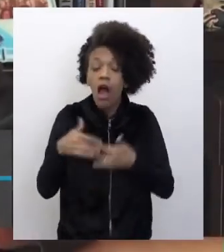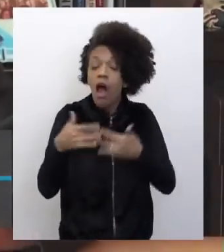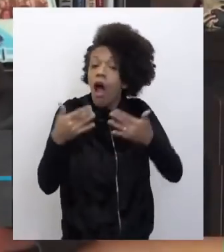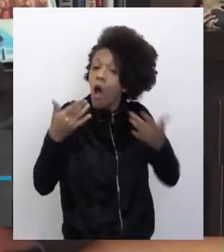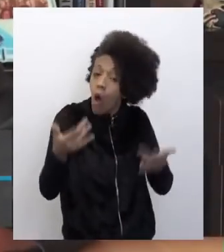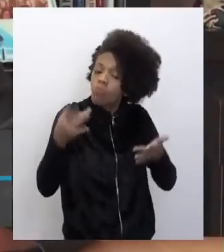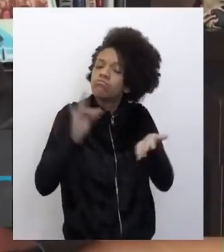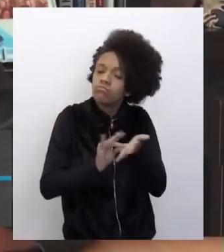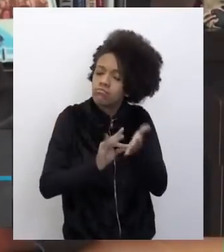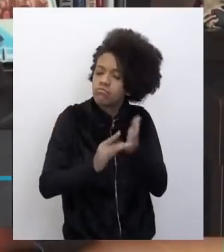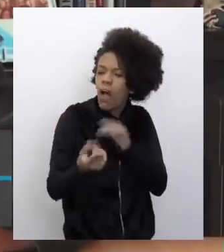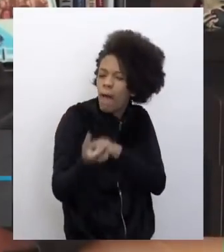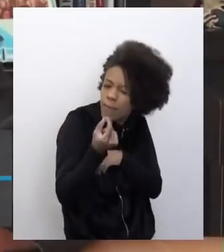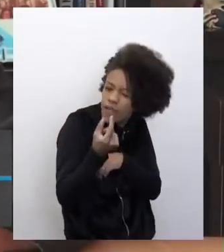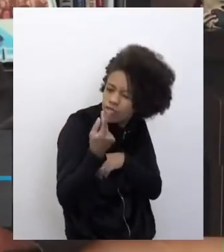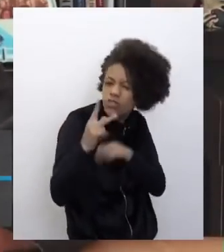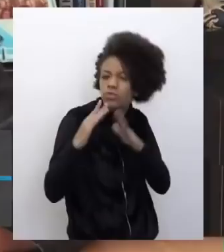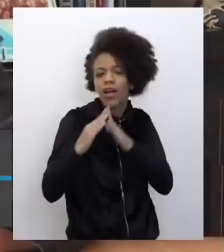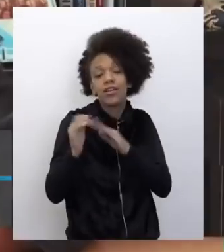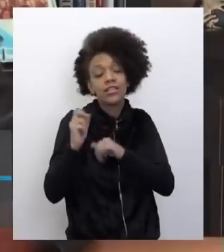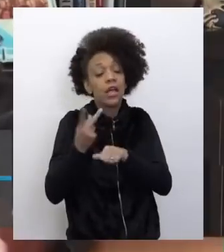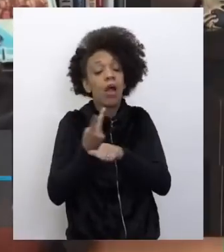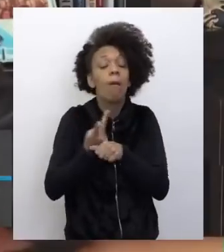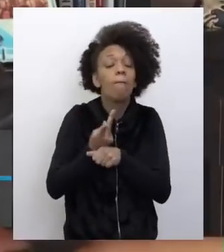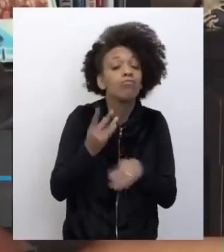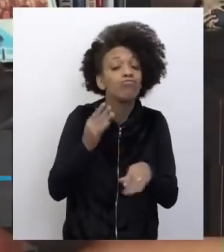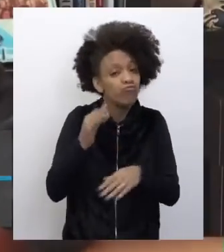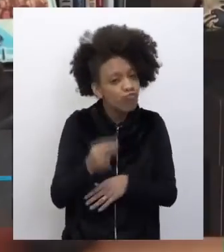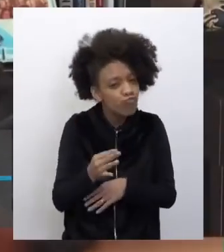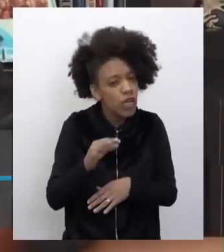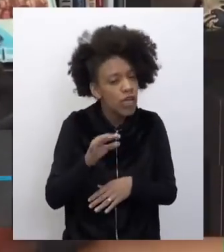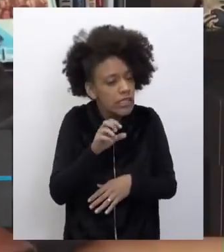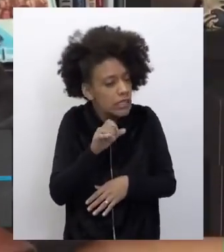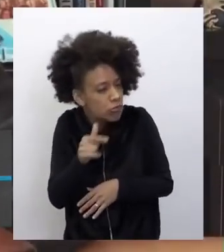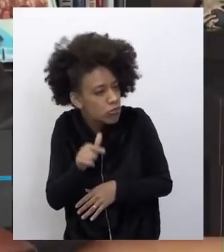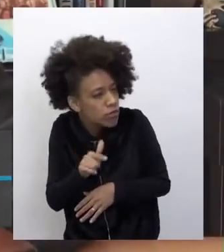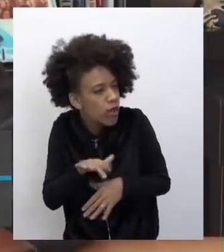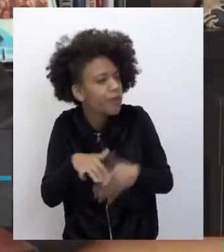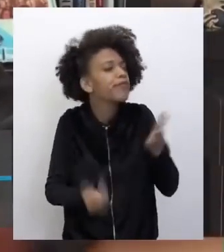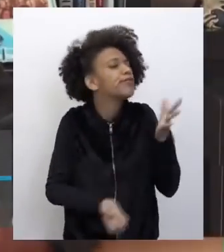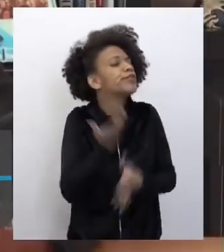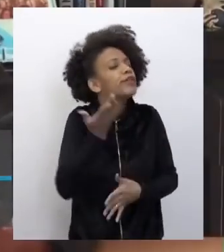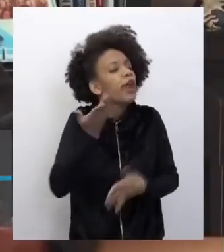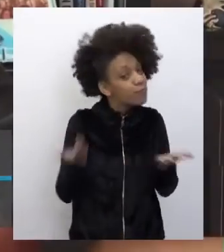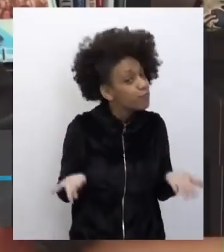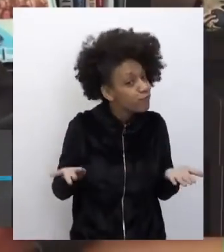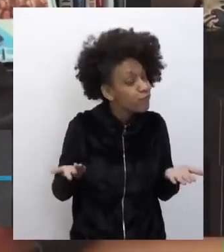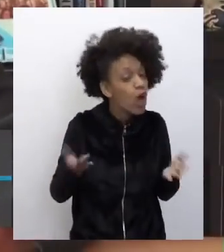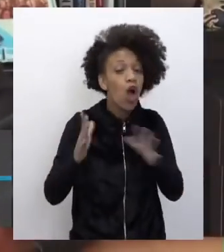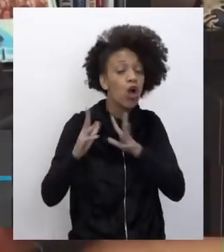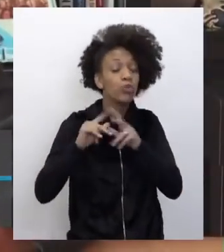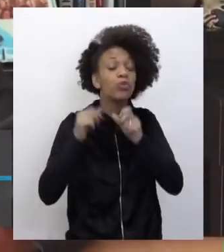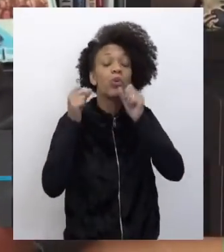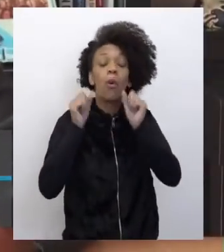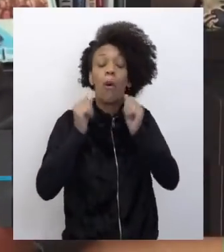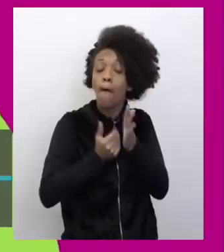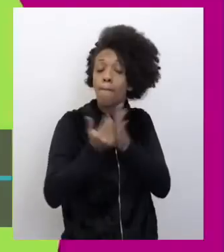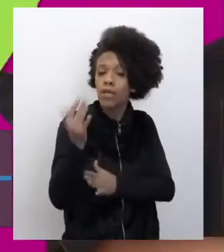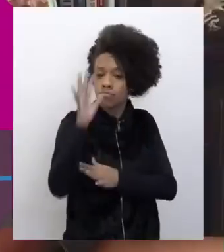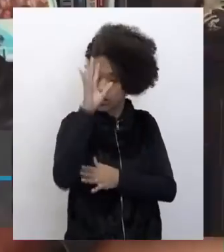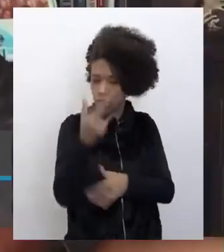um pertinho de vocês se procurarem direito. E se não tiver, que tal vocês criarem um? Tudo começa com um problema a ser